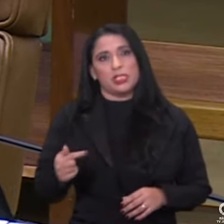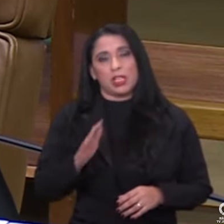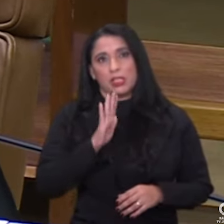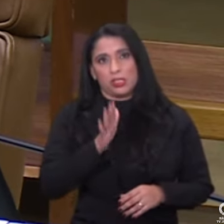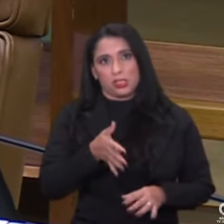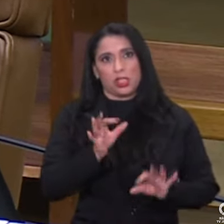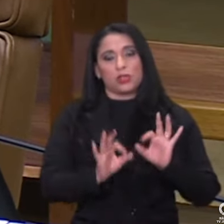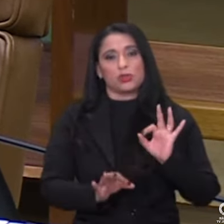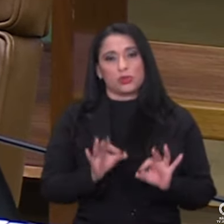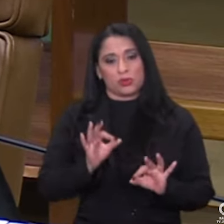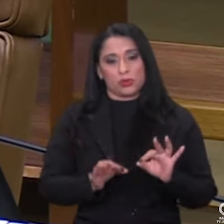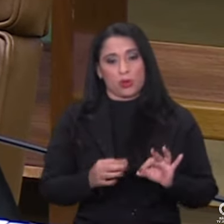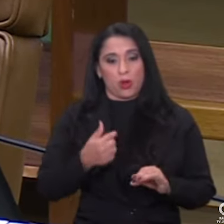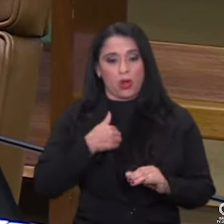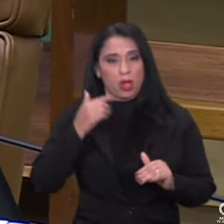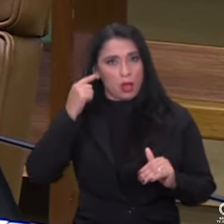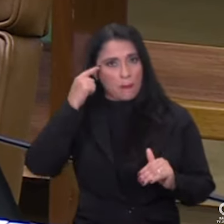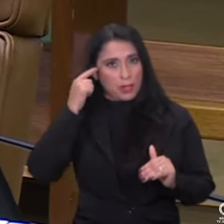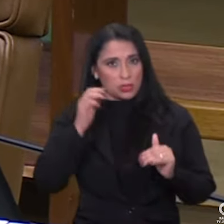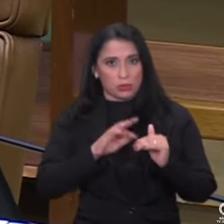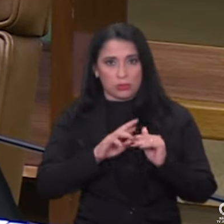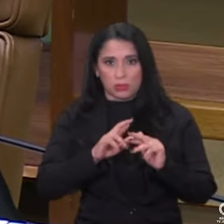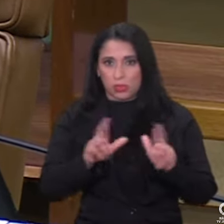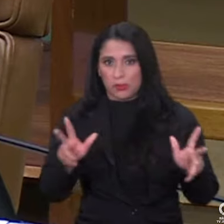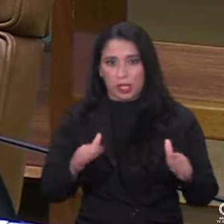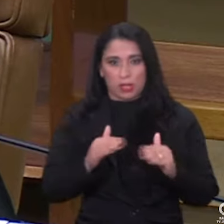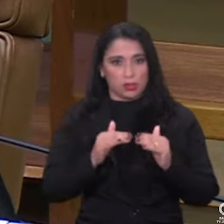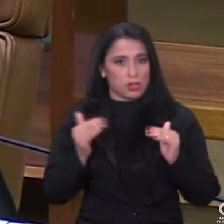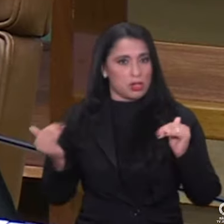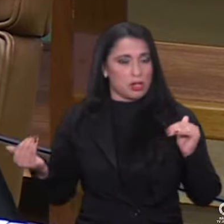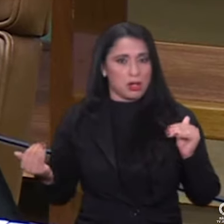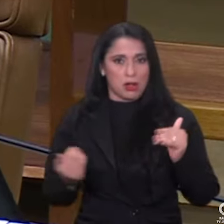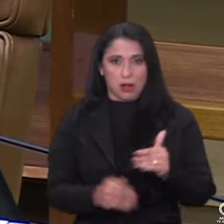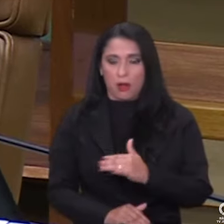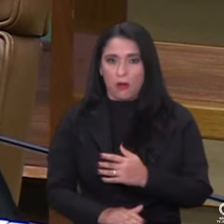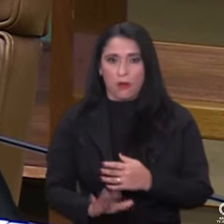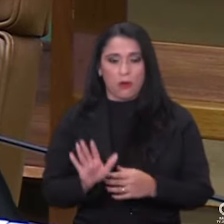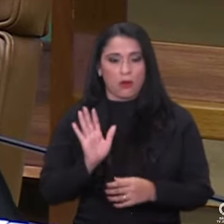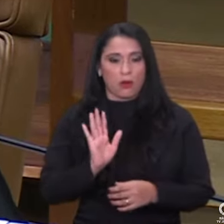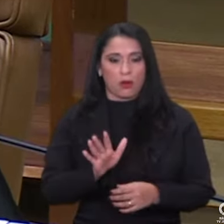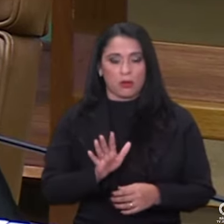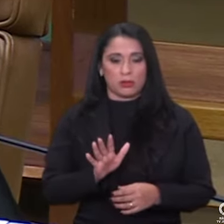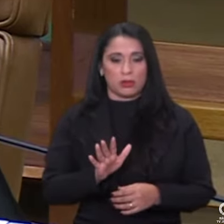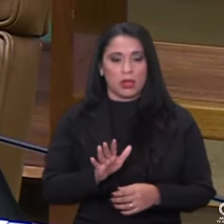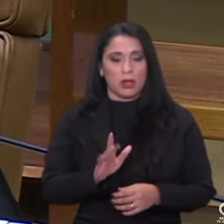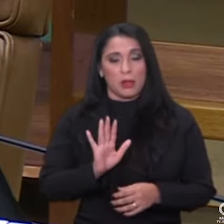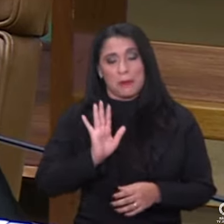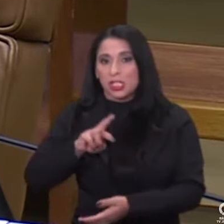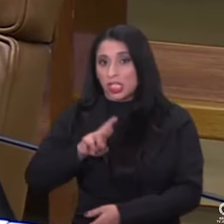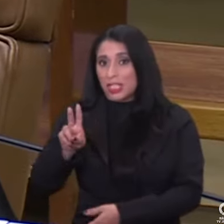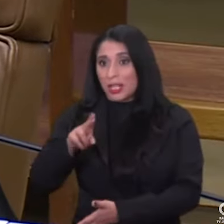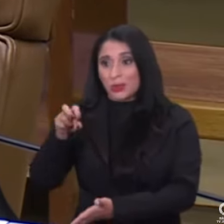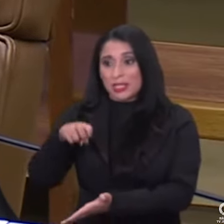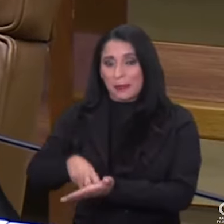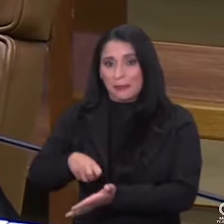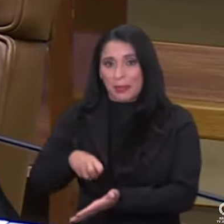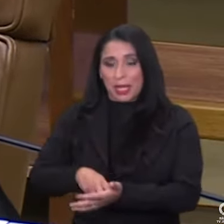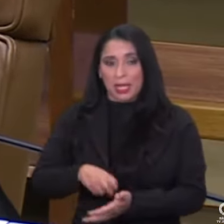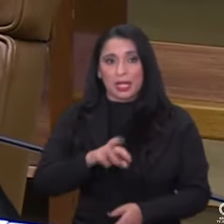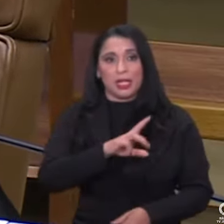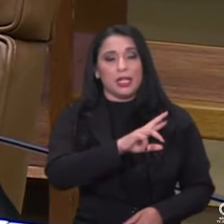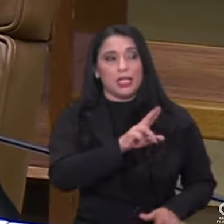com o qual eu não concordo, e que já está a ser superado pela maioria que já existe. O meu voto é